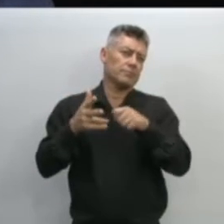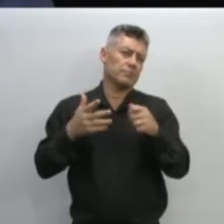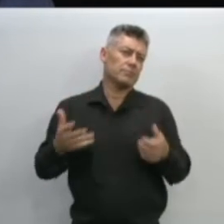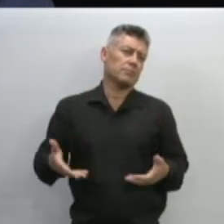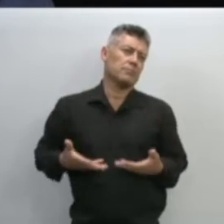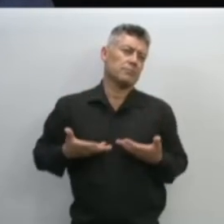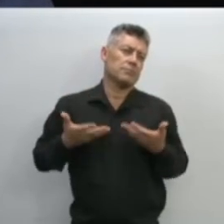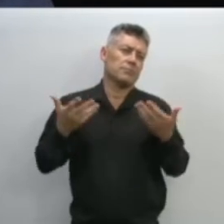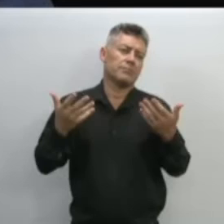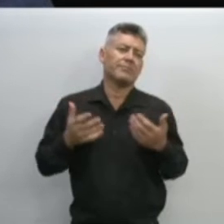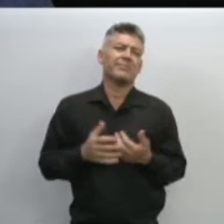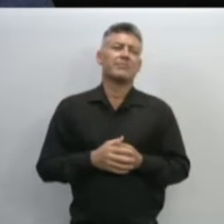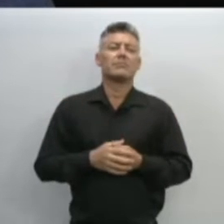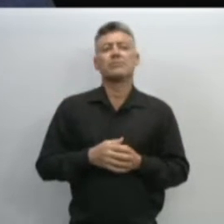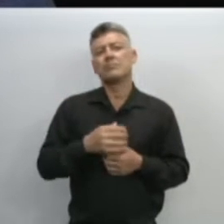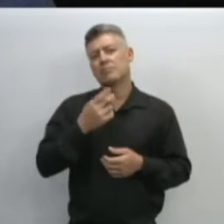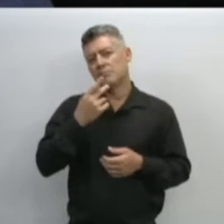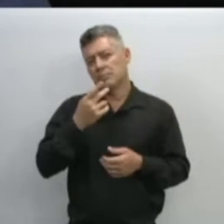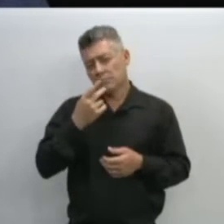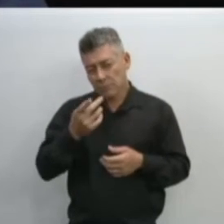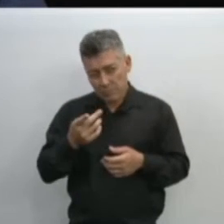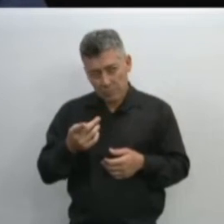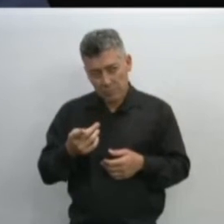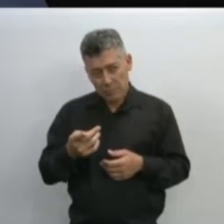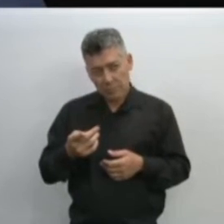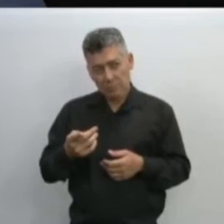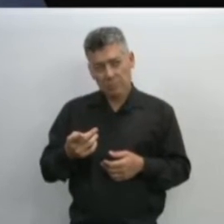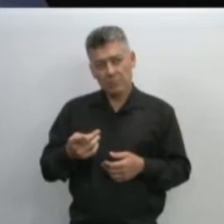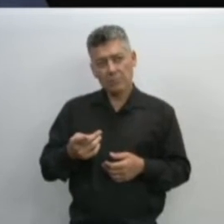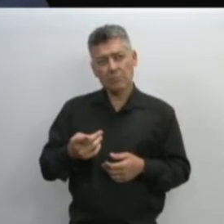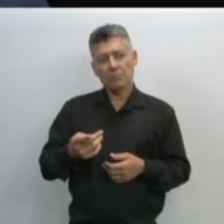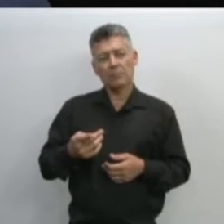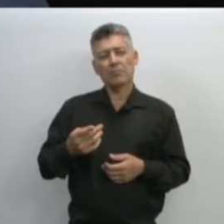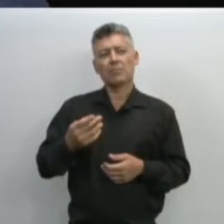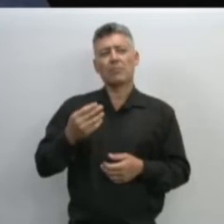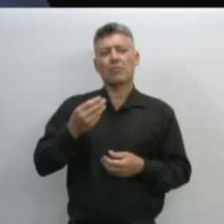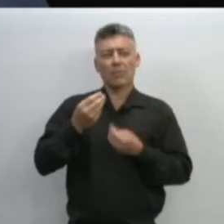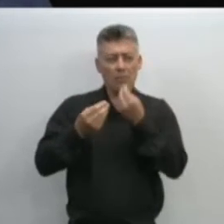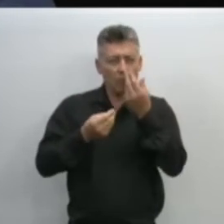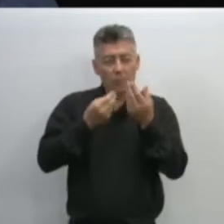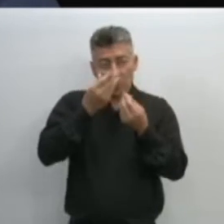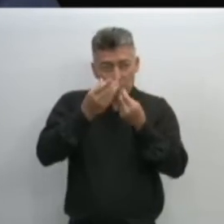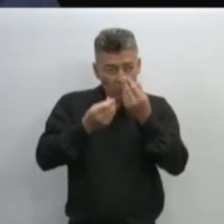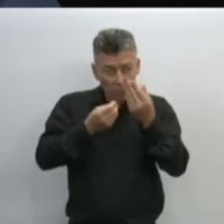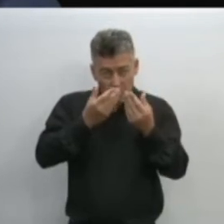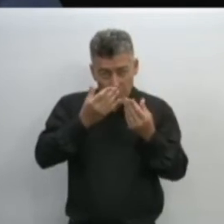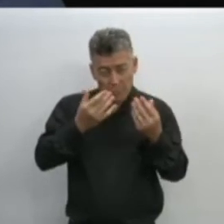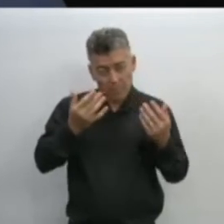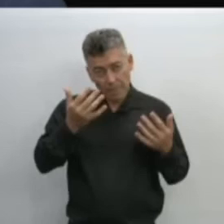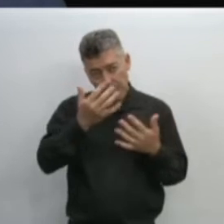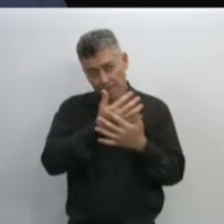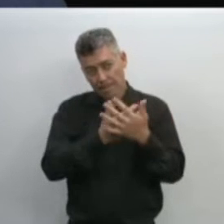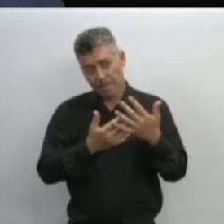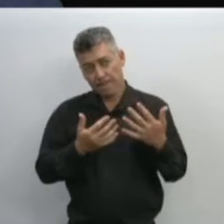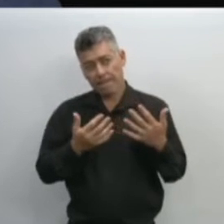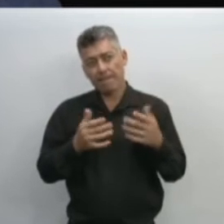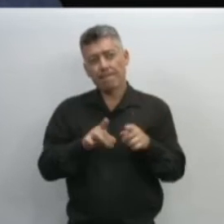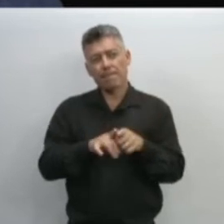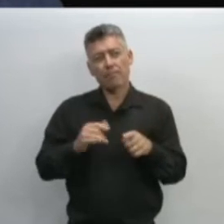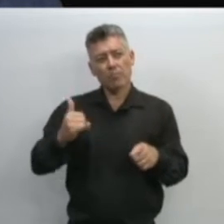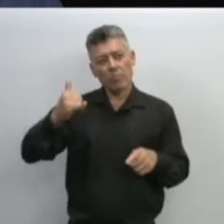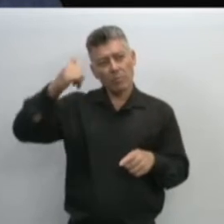motivacional. É quando ele fala de um voo que ele fez. Além de um grande compositor, de um grande músico, é também um grande